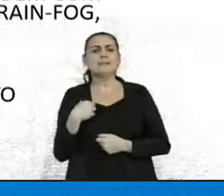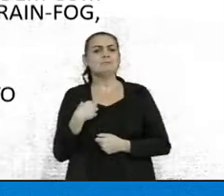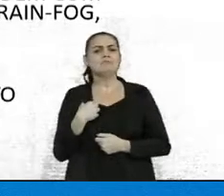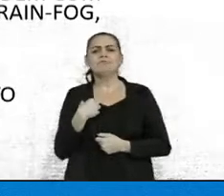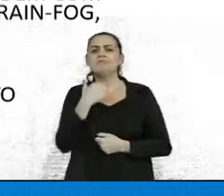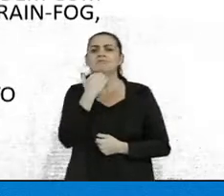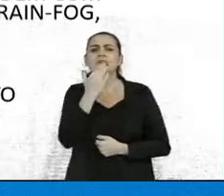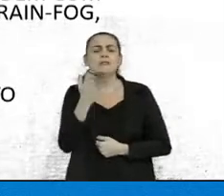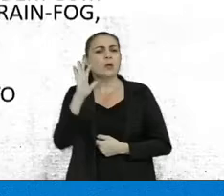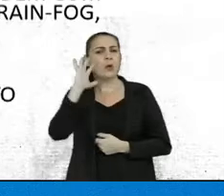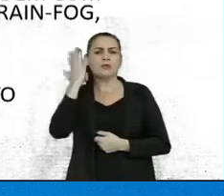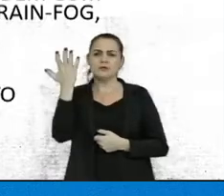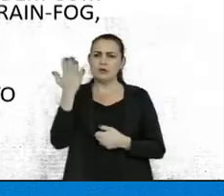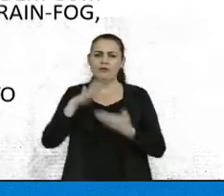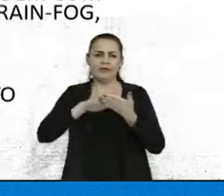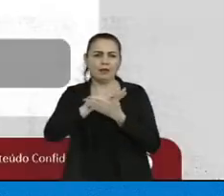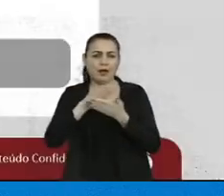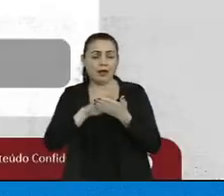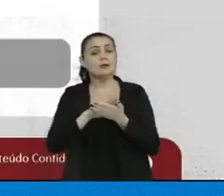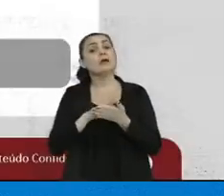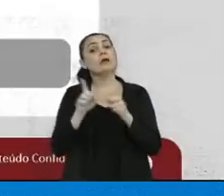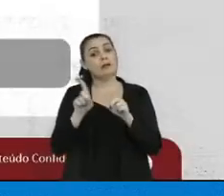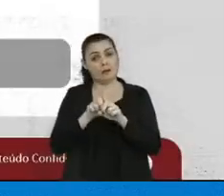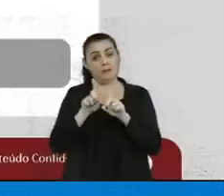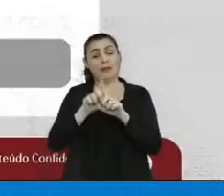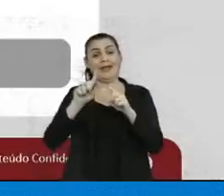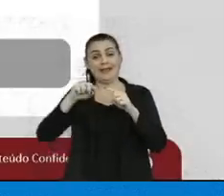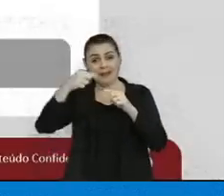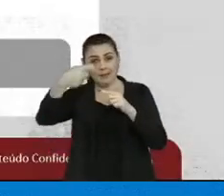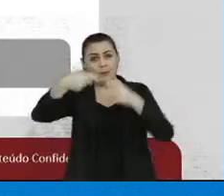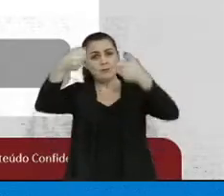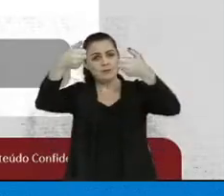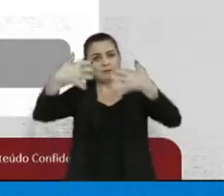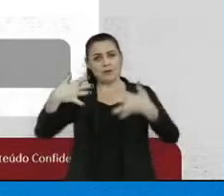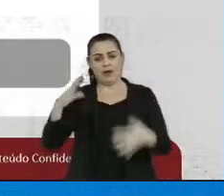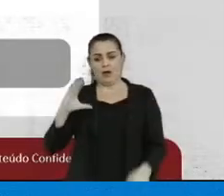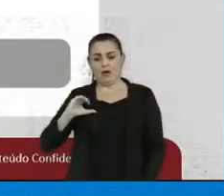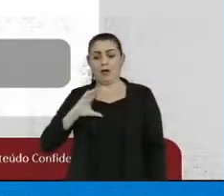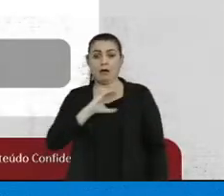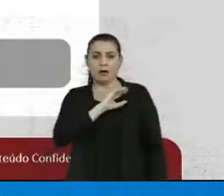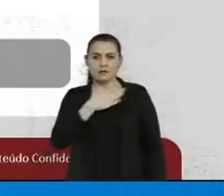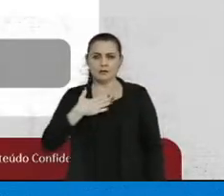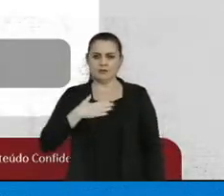gente já vai chegando lá, tá bom? Existem estágios dessa